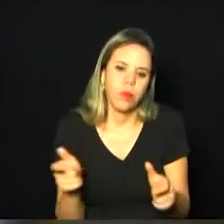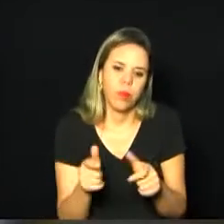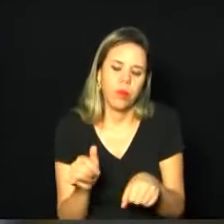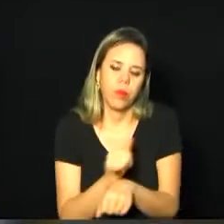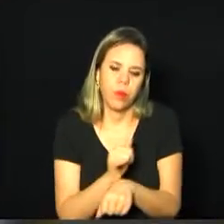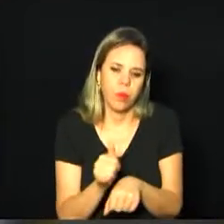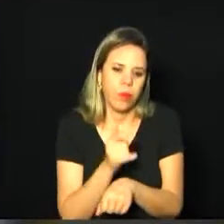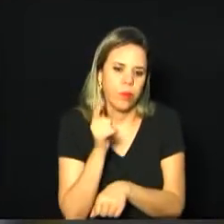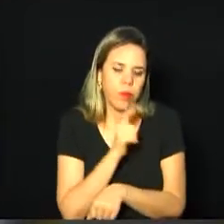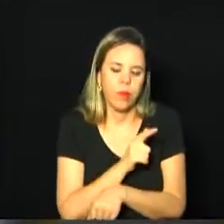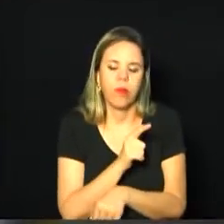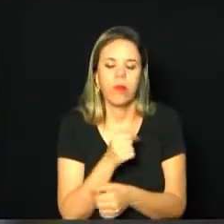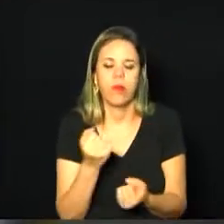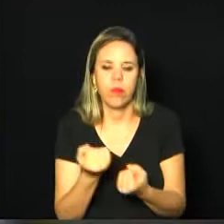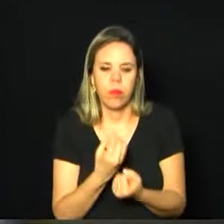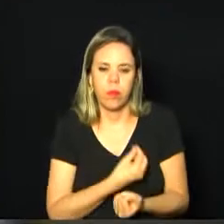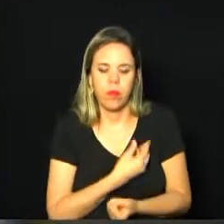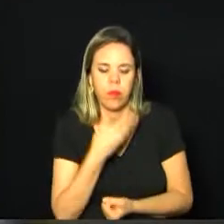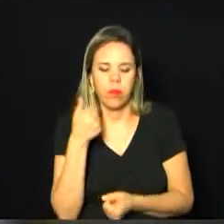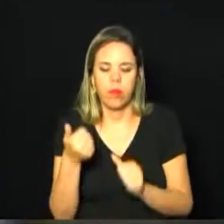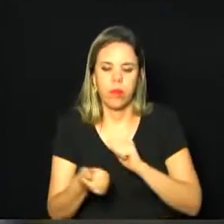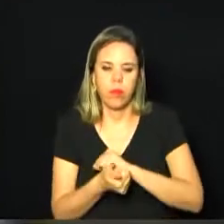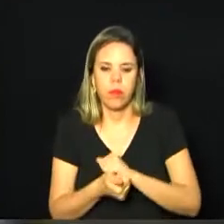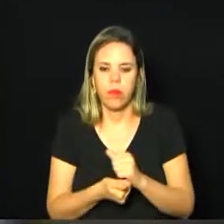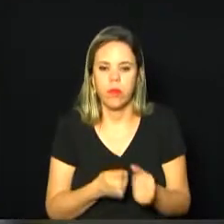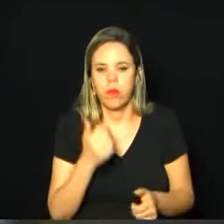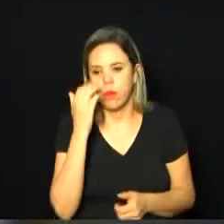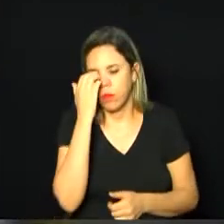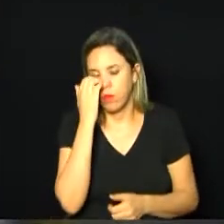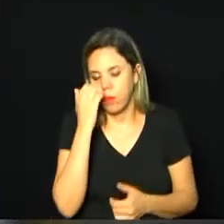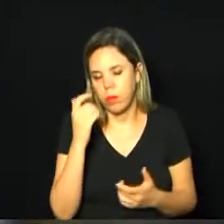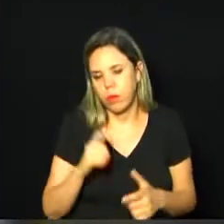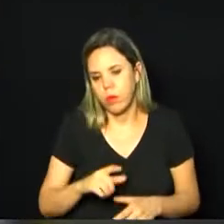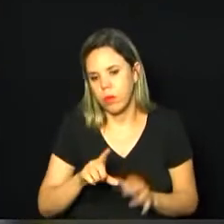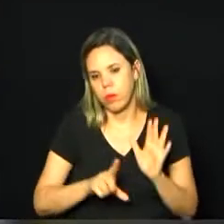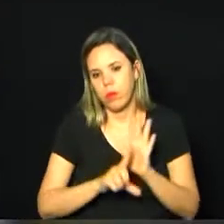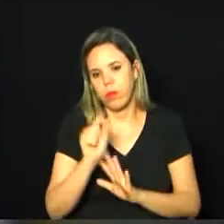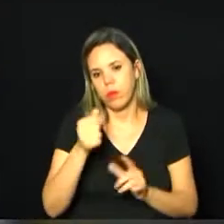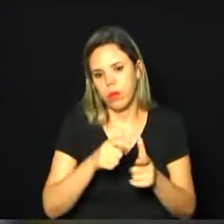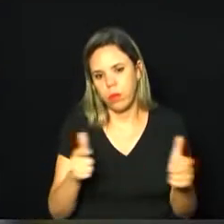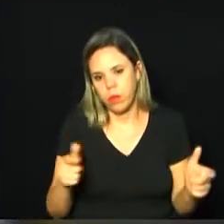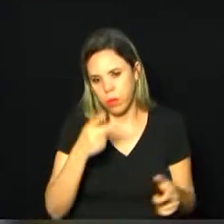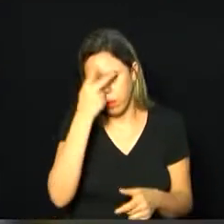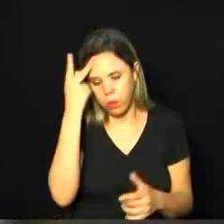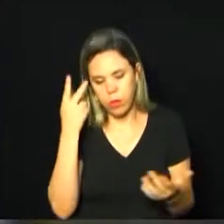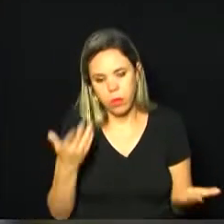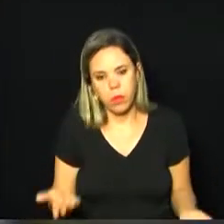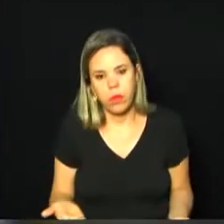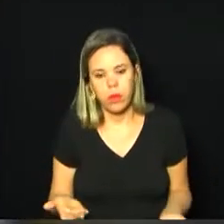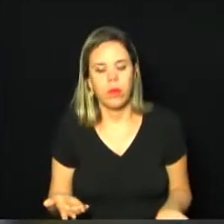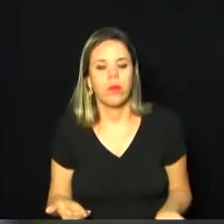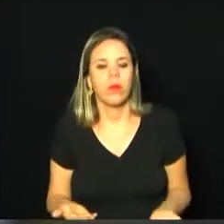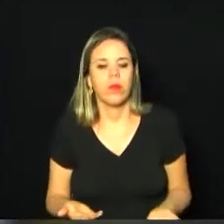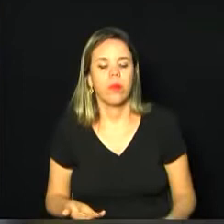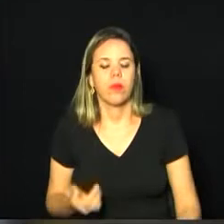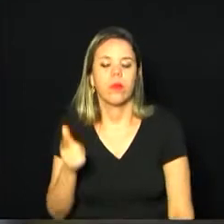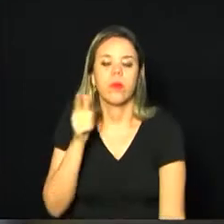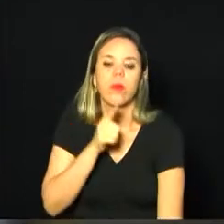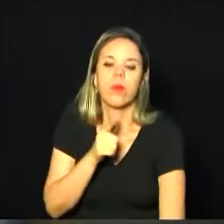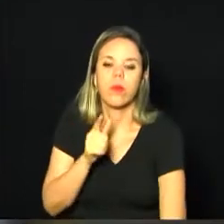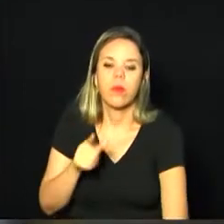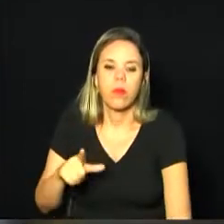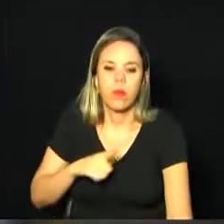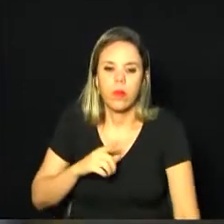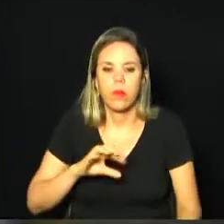alternativas conseguem dar uma vida uma qualidade de vida melhor uma renda maior para as pessoas e ainda por cima a gente consegue